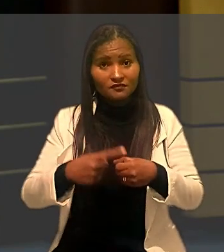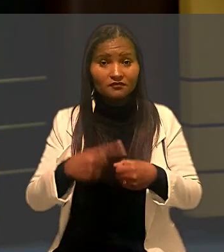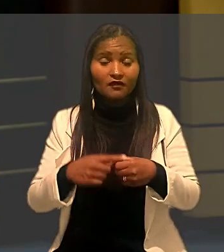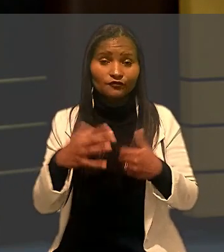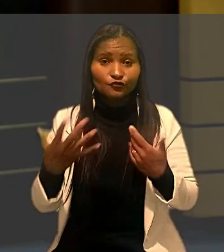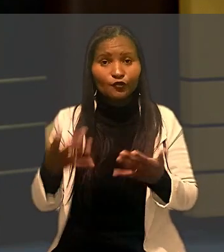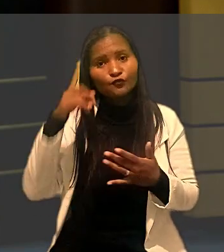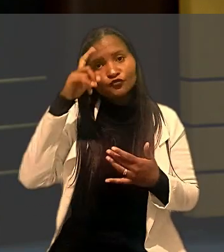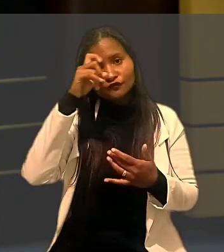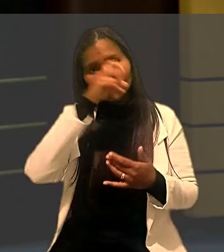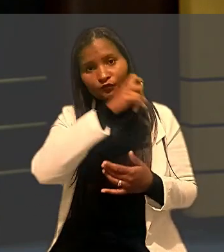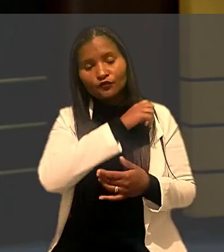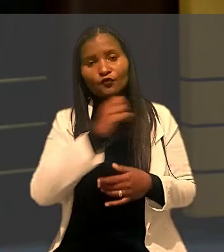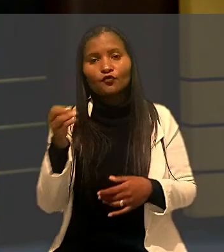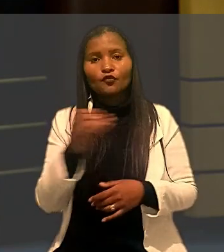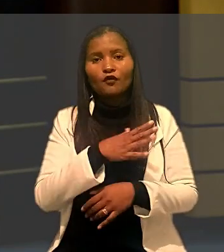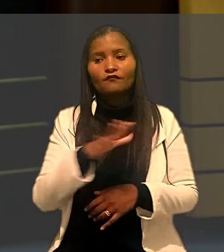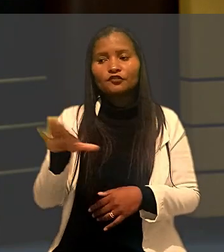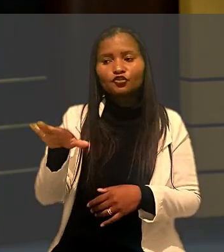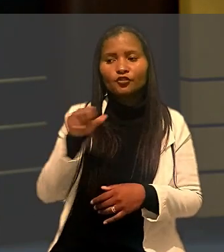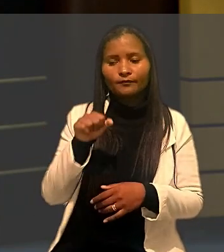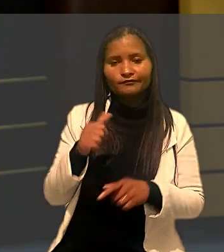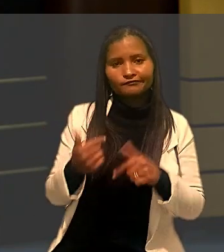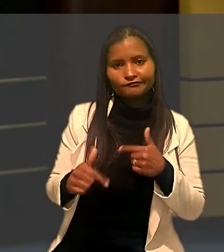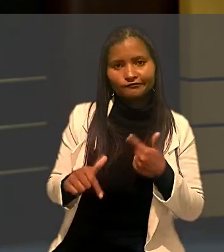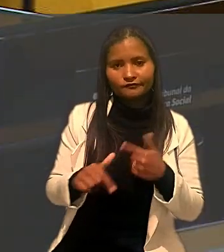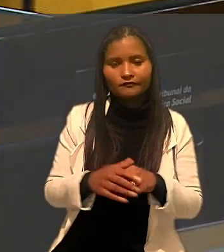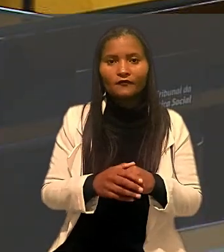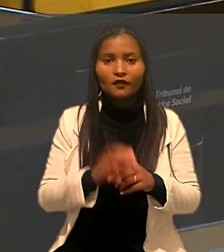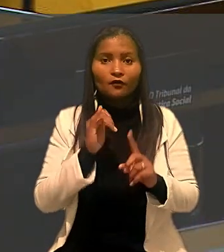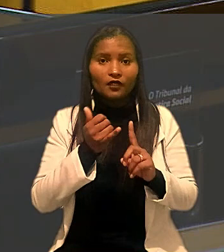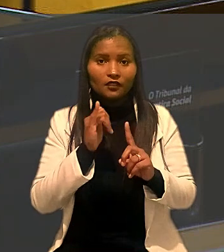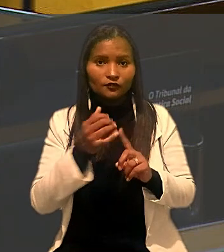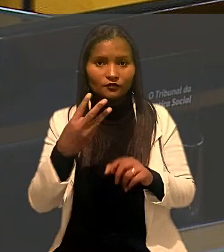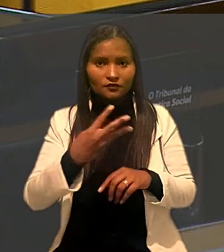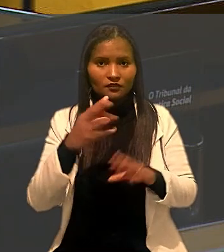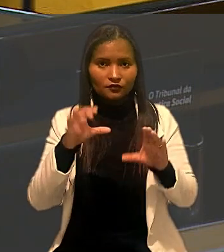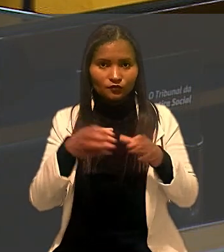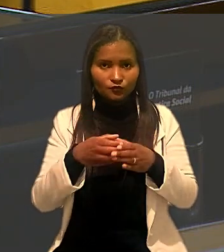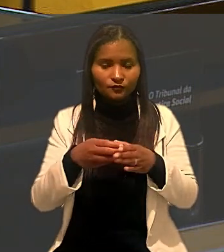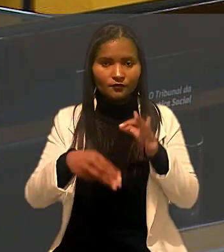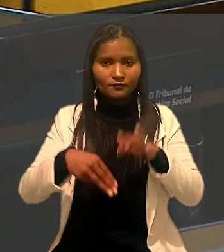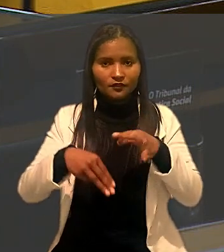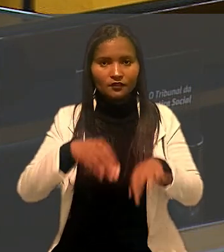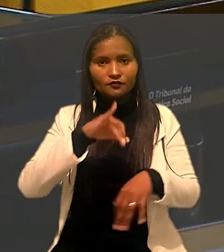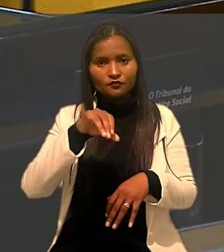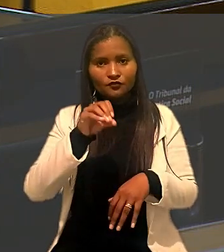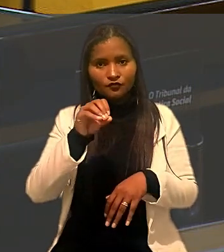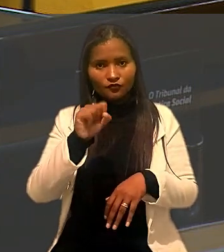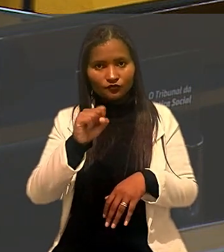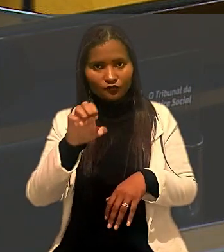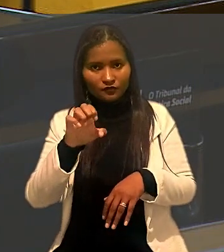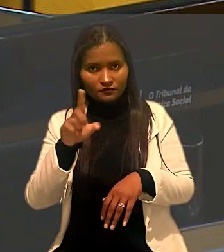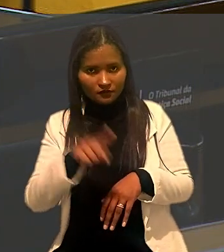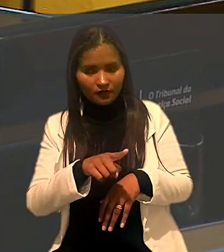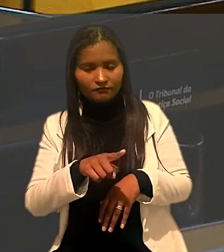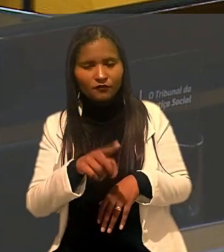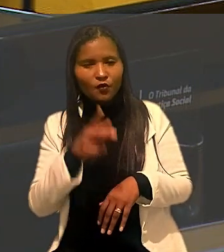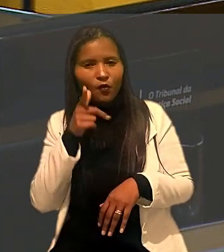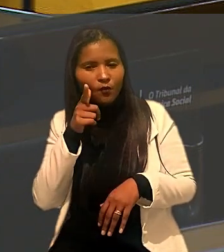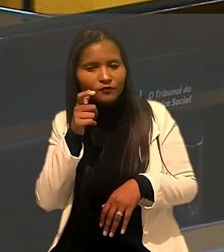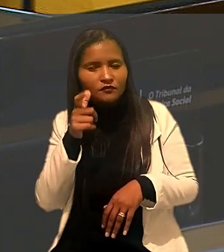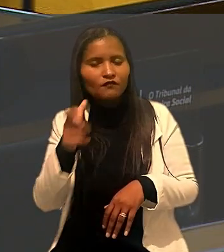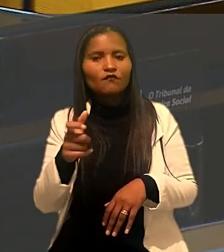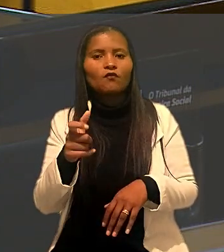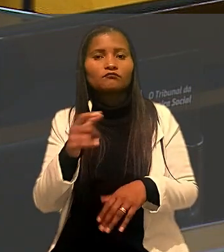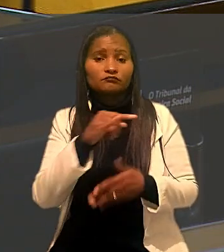e ponderou que isso dificultou uma nova convocação. O relator na 3ª turma, ministro José Roberto Pimenta,